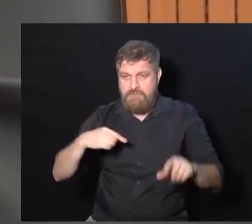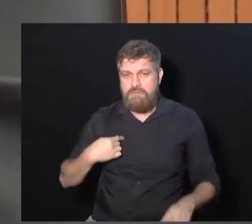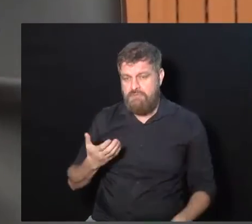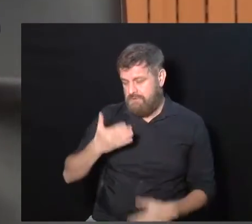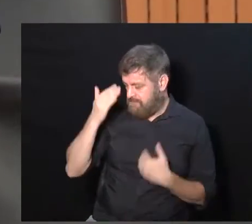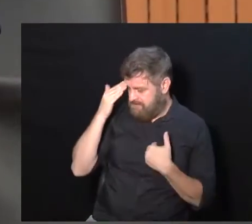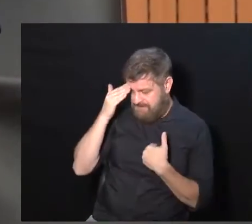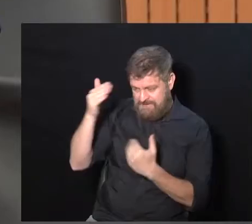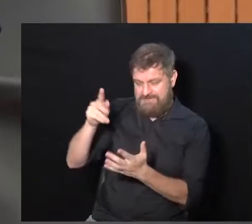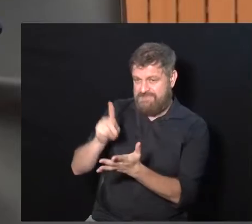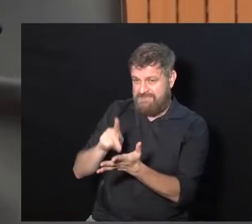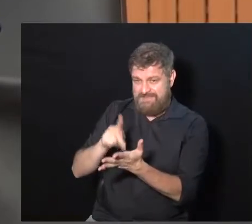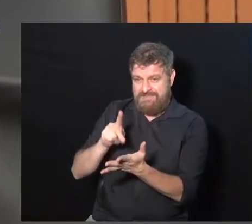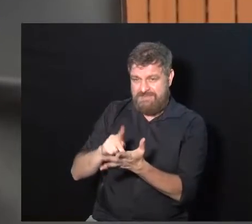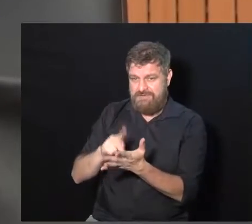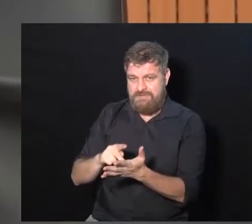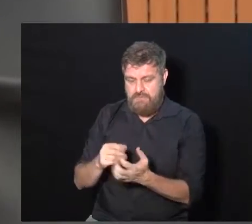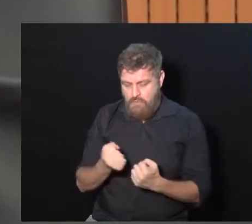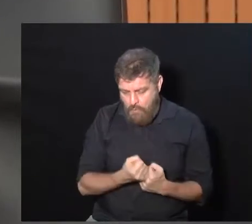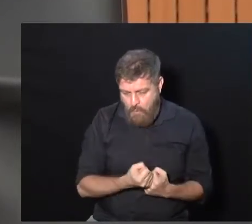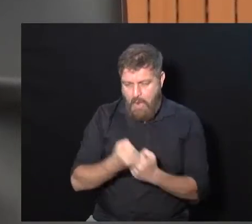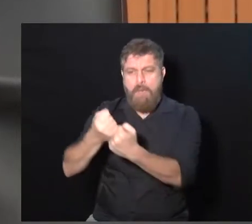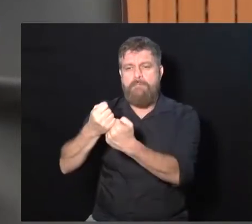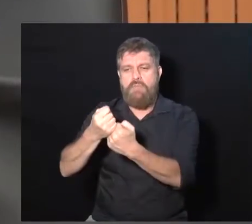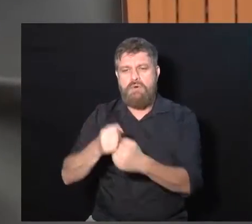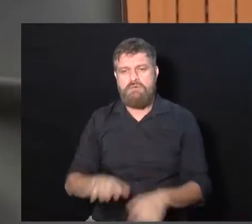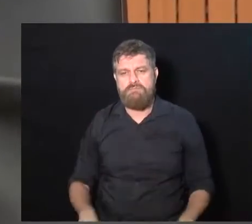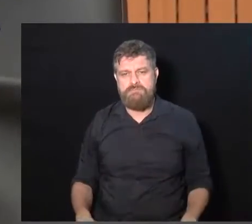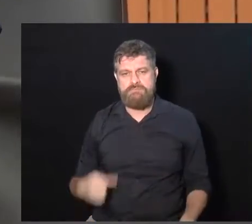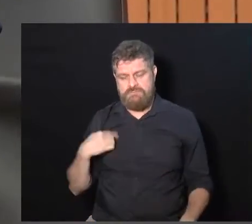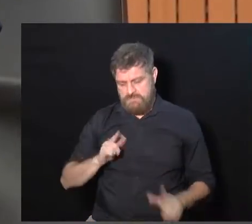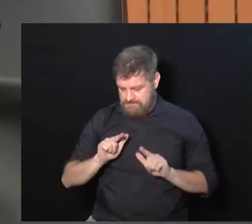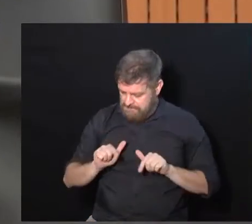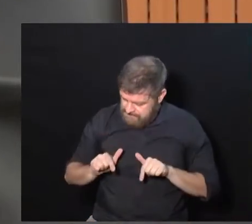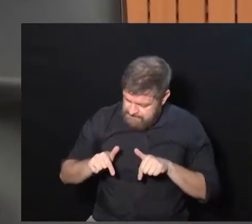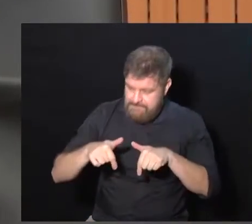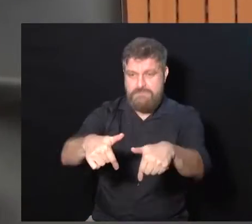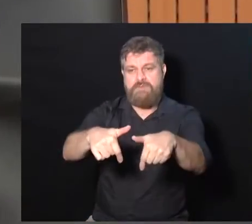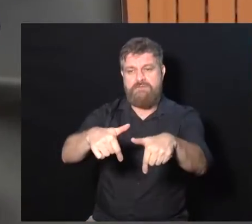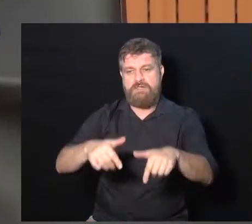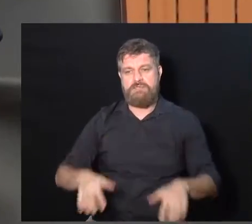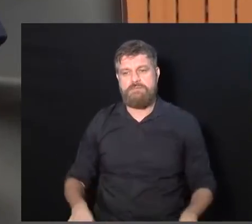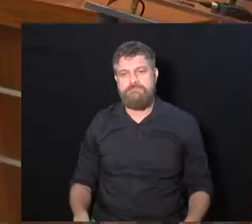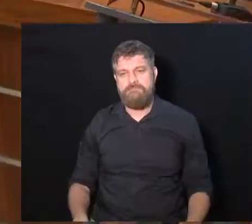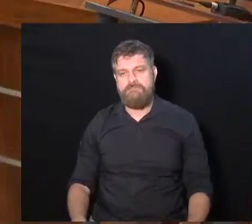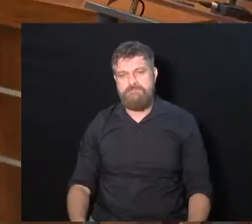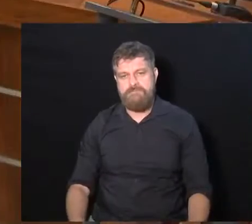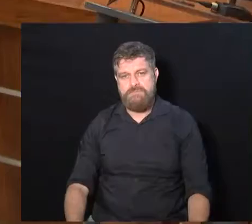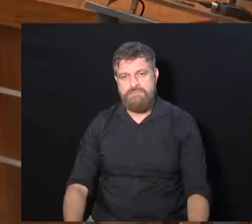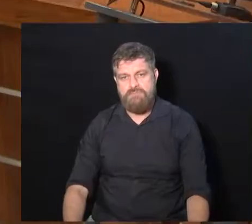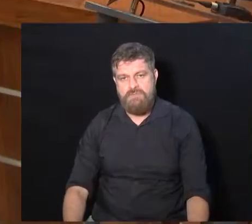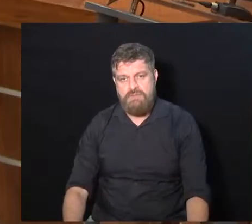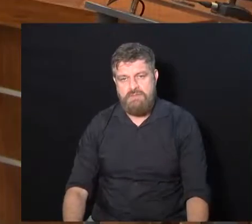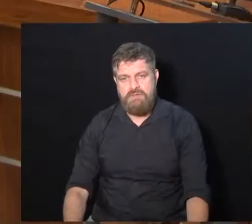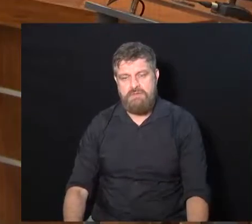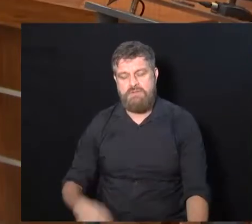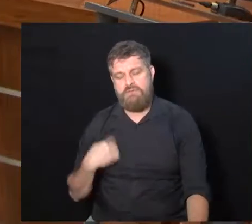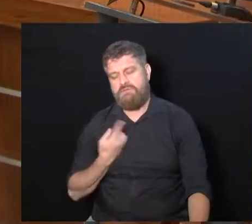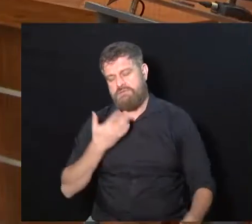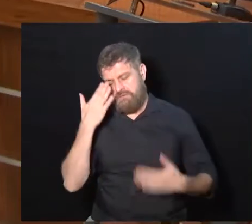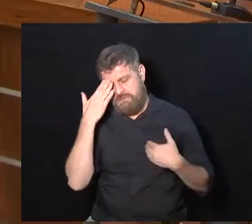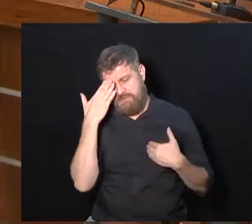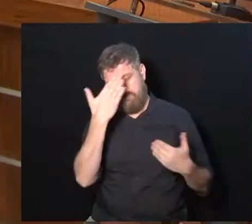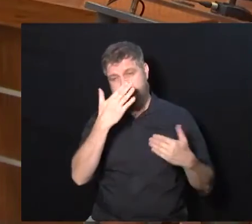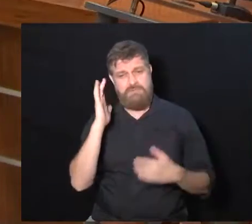mesmo todo esse apoio e vamos seguir em frente. Não. Nós que agradecemos, eu